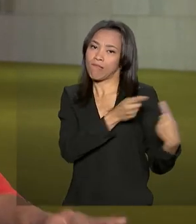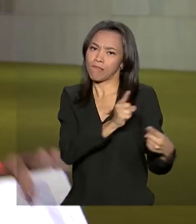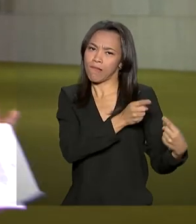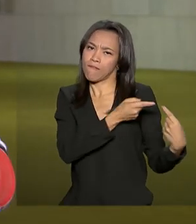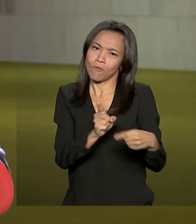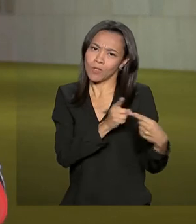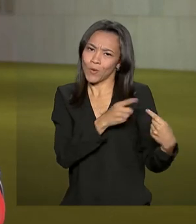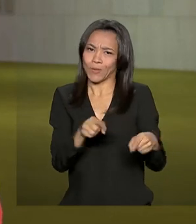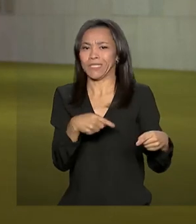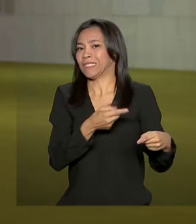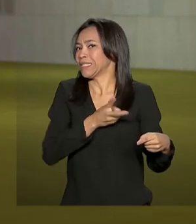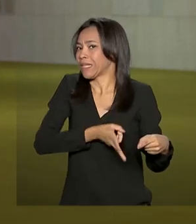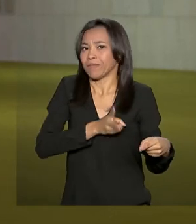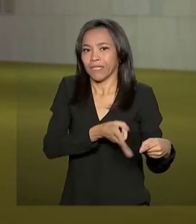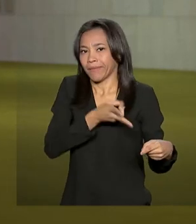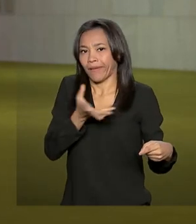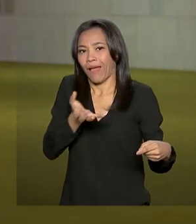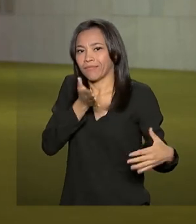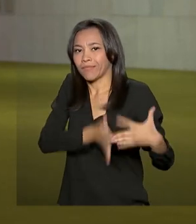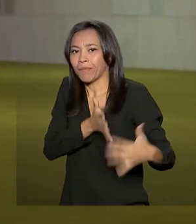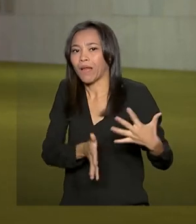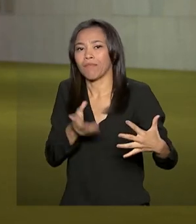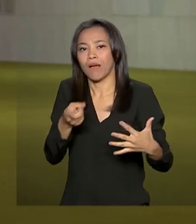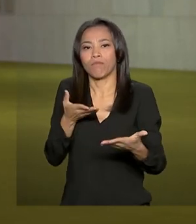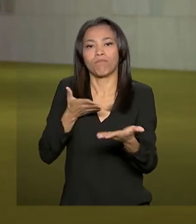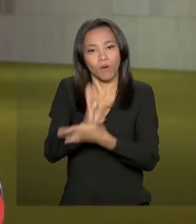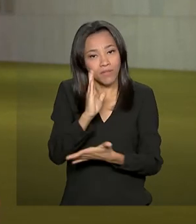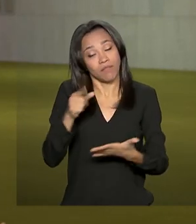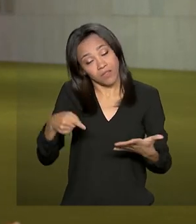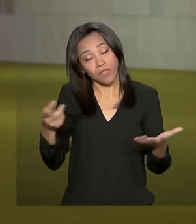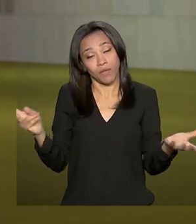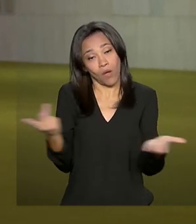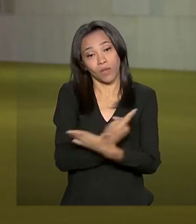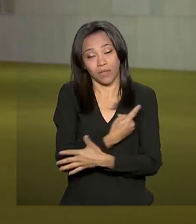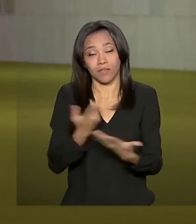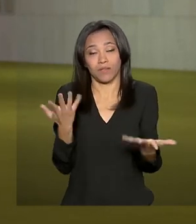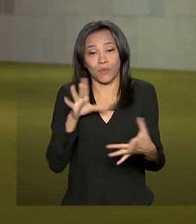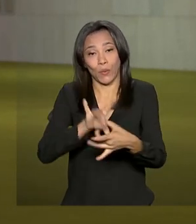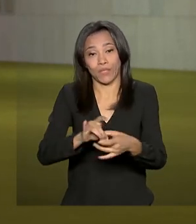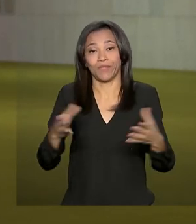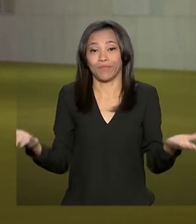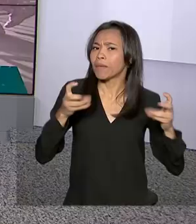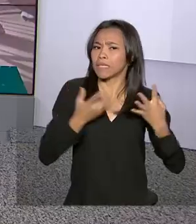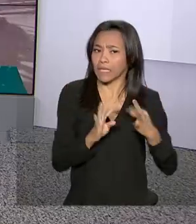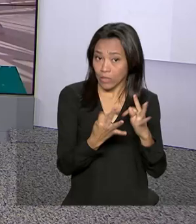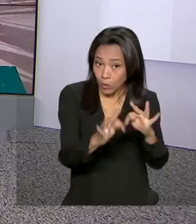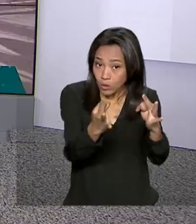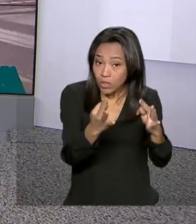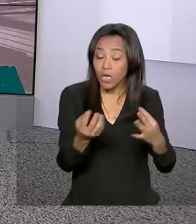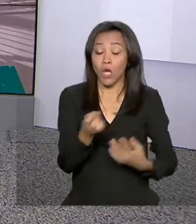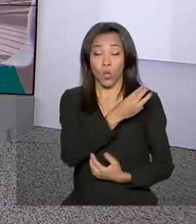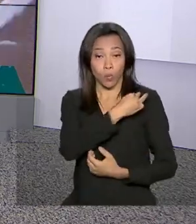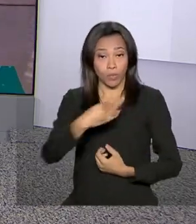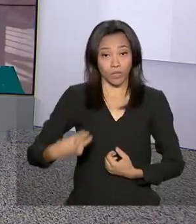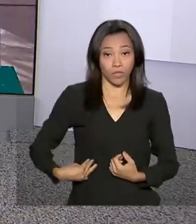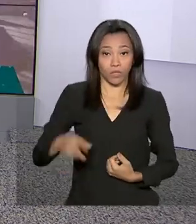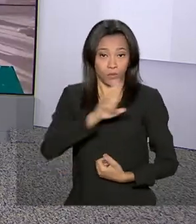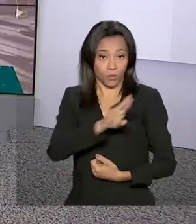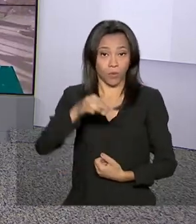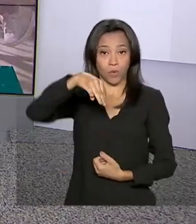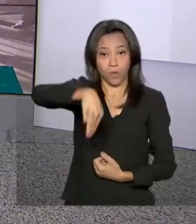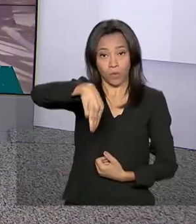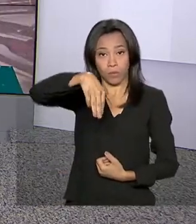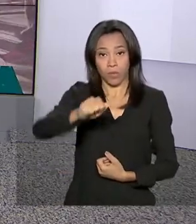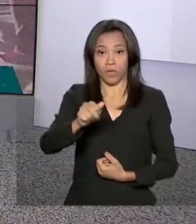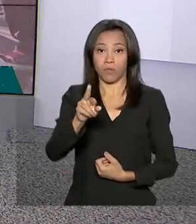resistindo e dificultando essa aprovação esse é o cenário que se desenha que para essa semana mara o ministro marcos ponte